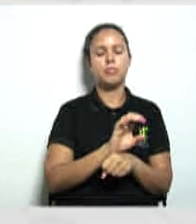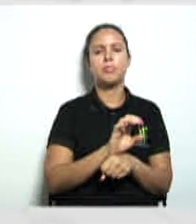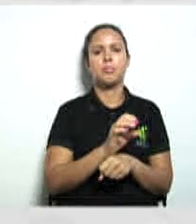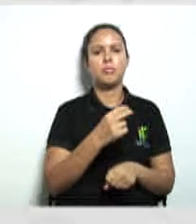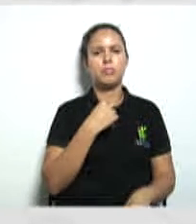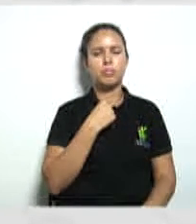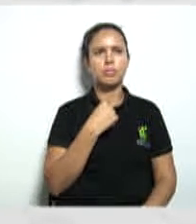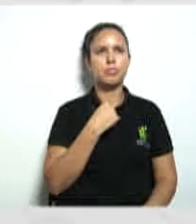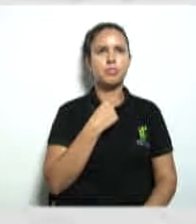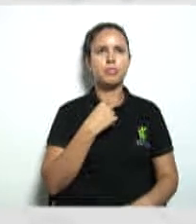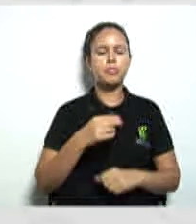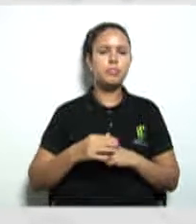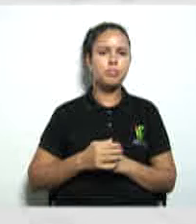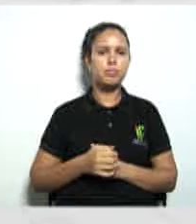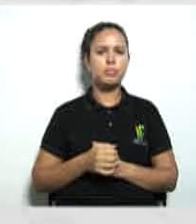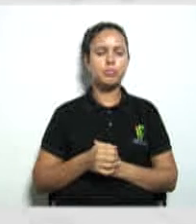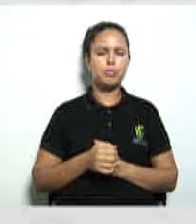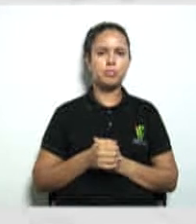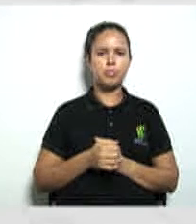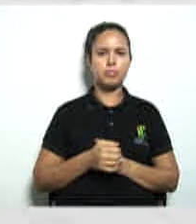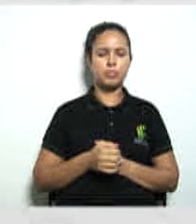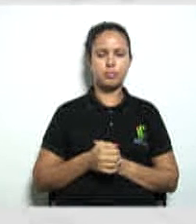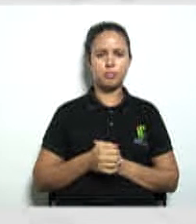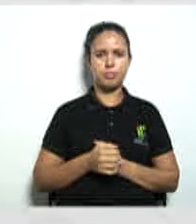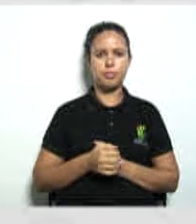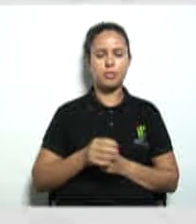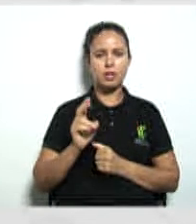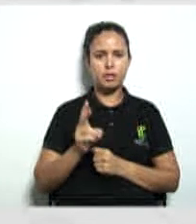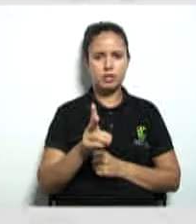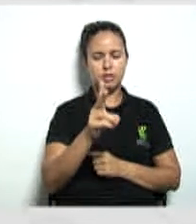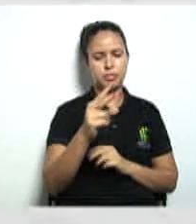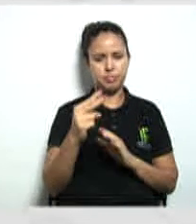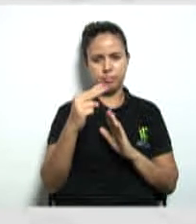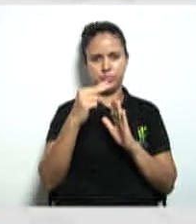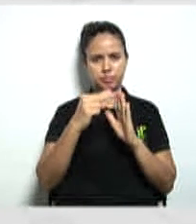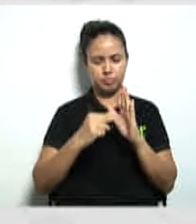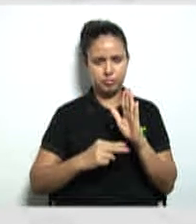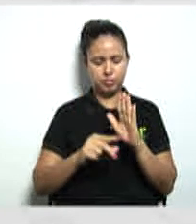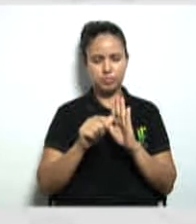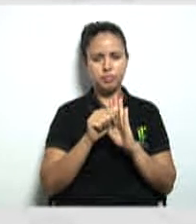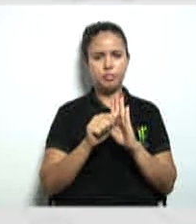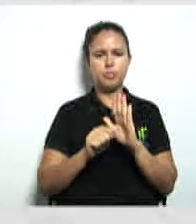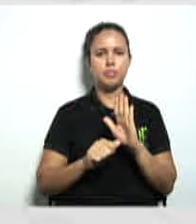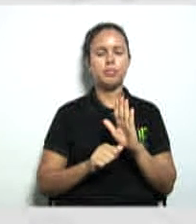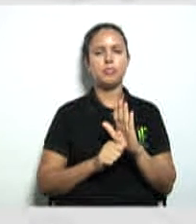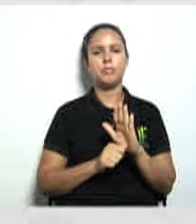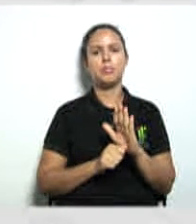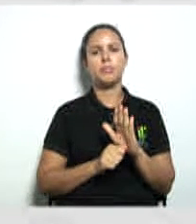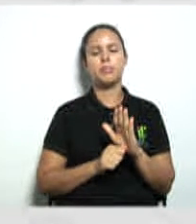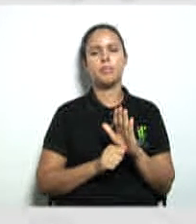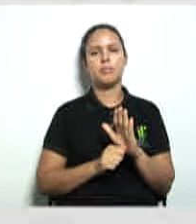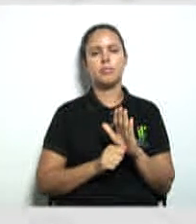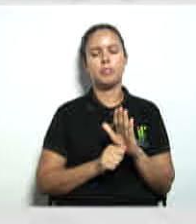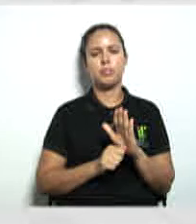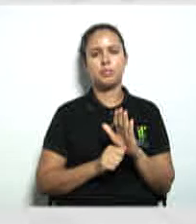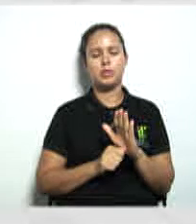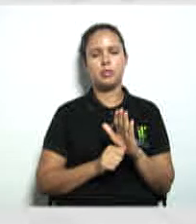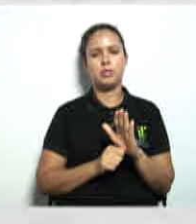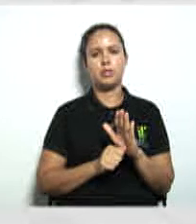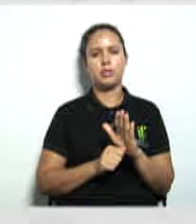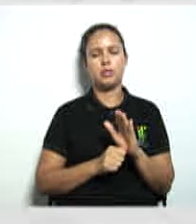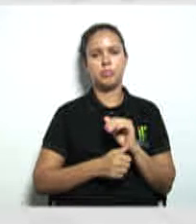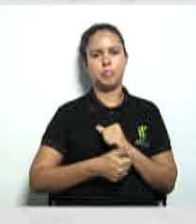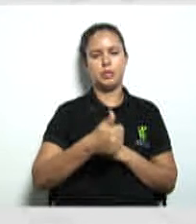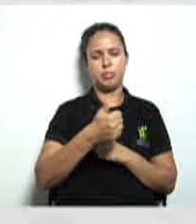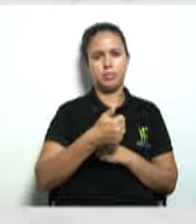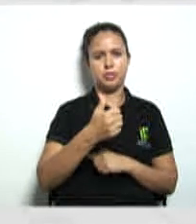dica para vocês, pessoal. Toda vez que vocês forem ler um artigo, leiam primeiro o